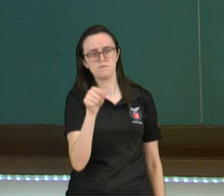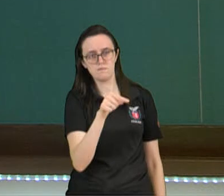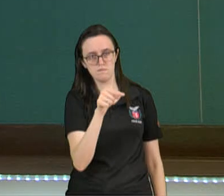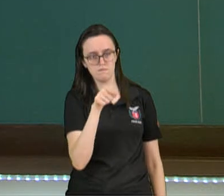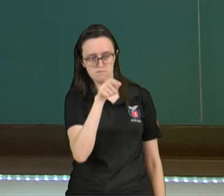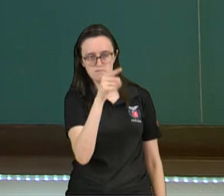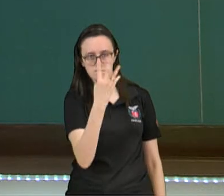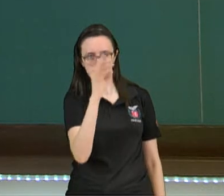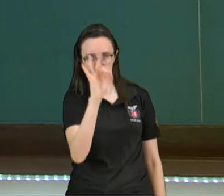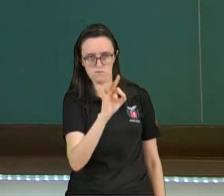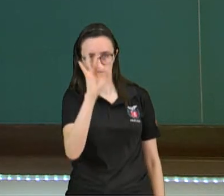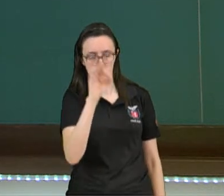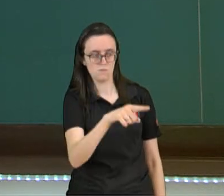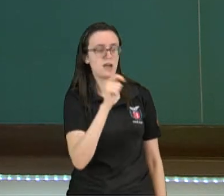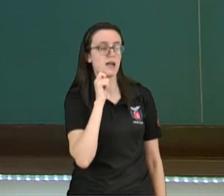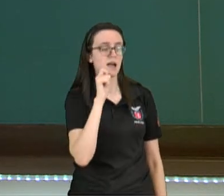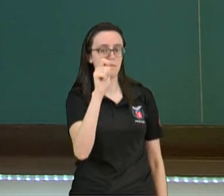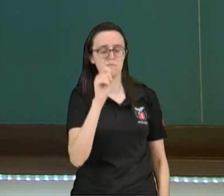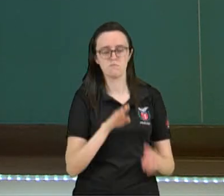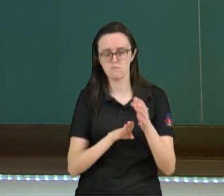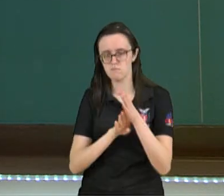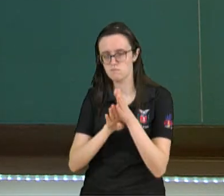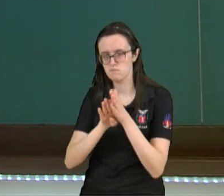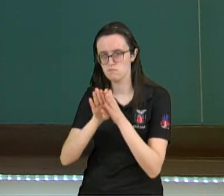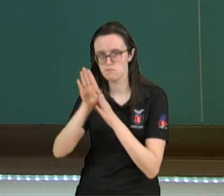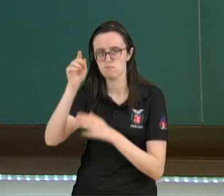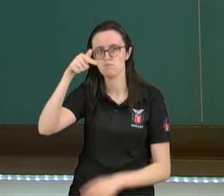de abril, para ela subiu para